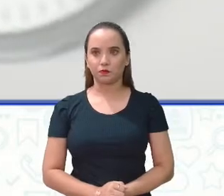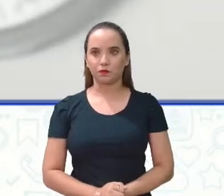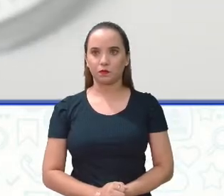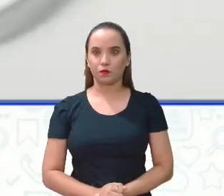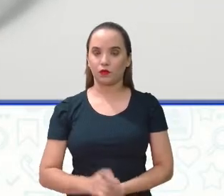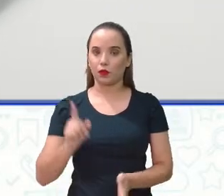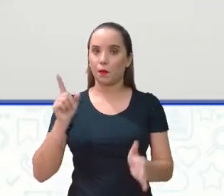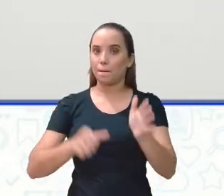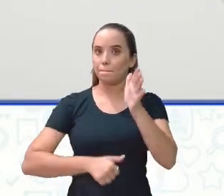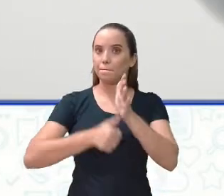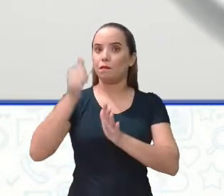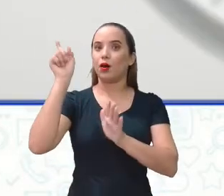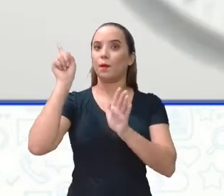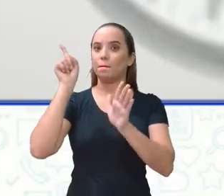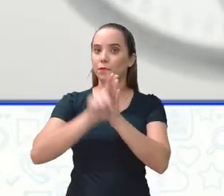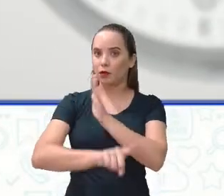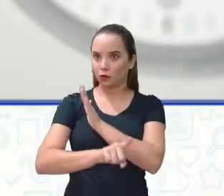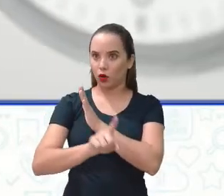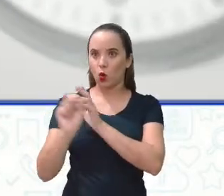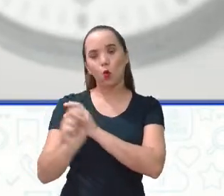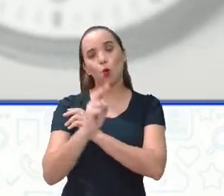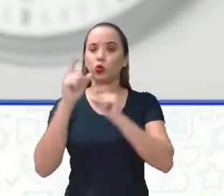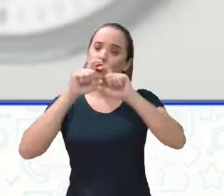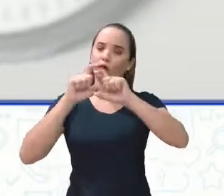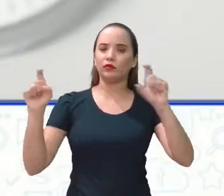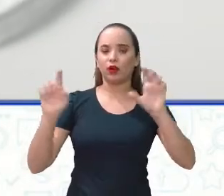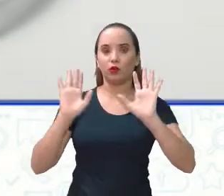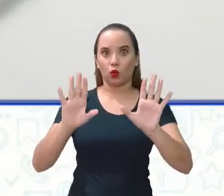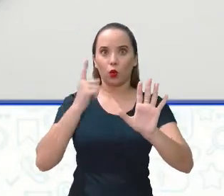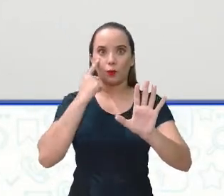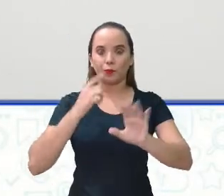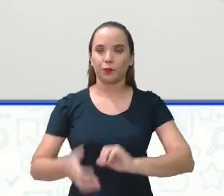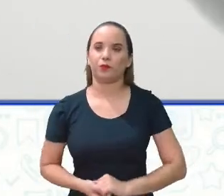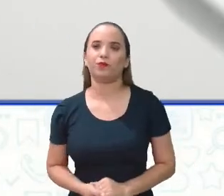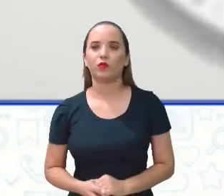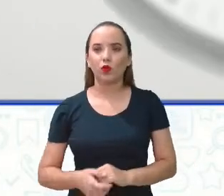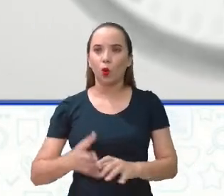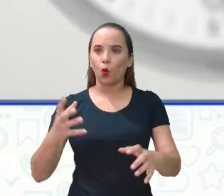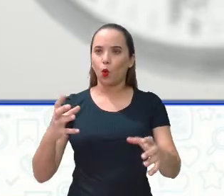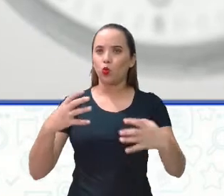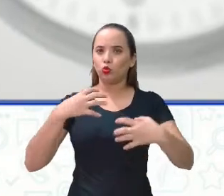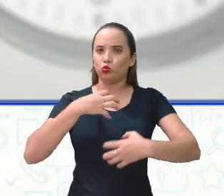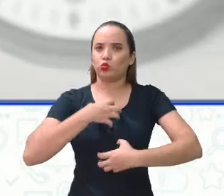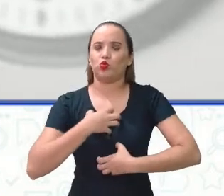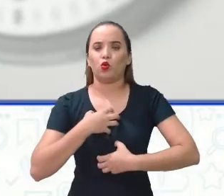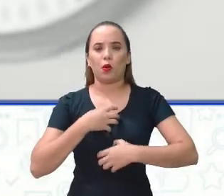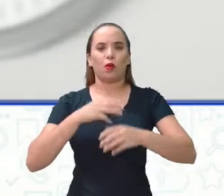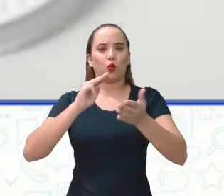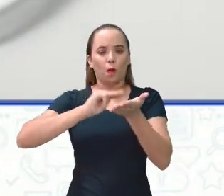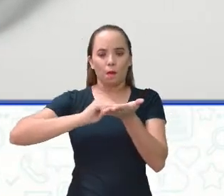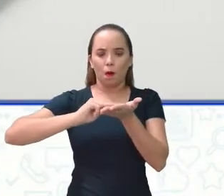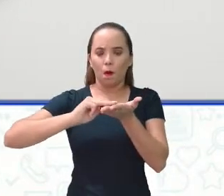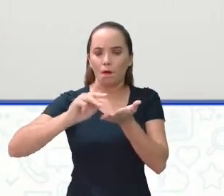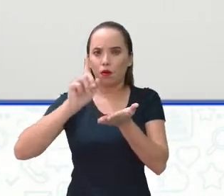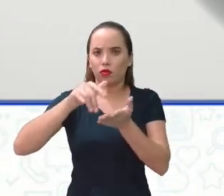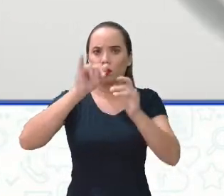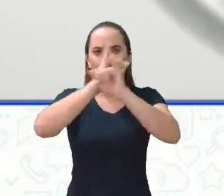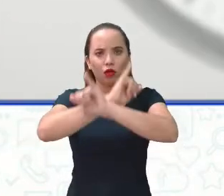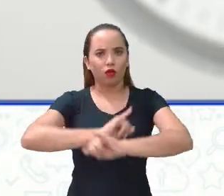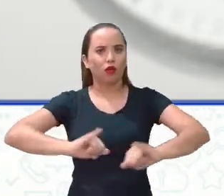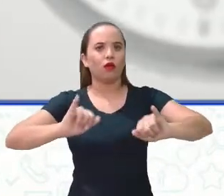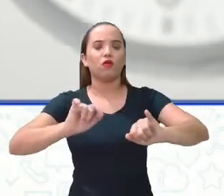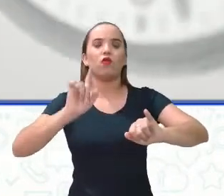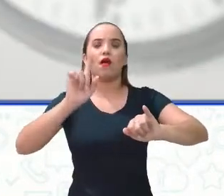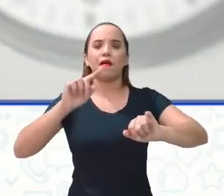Primeira pergunta, ou afirmação, né? A forma como a mensagem é verbalizada é tão